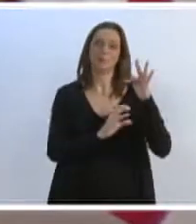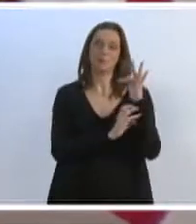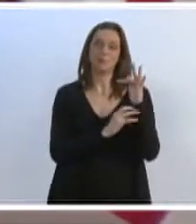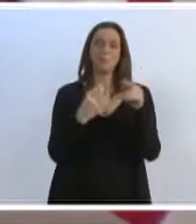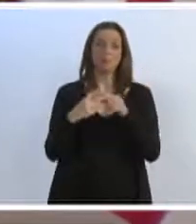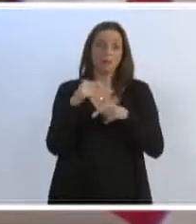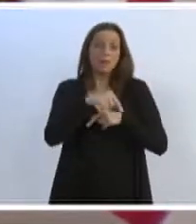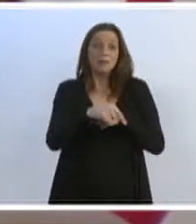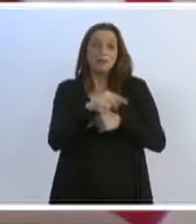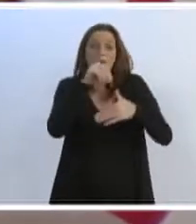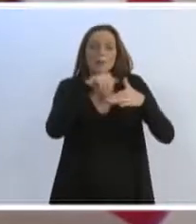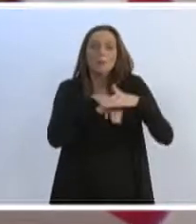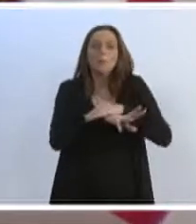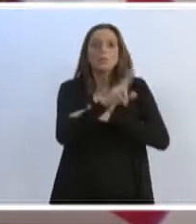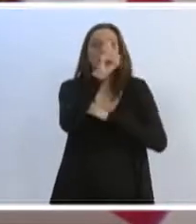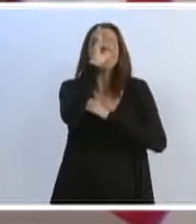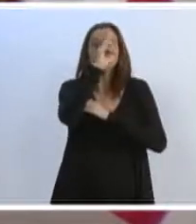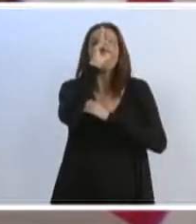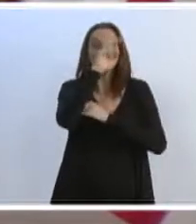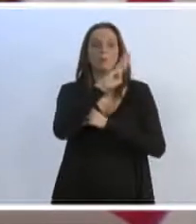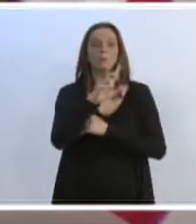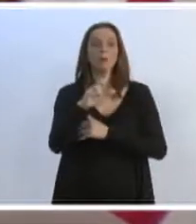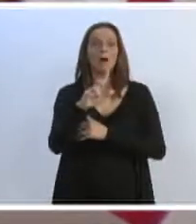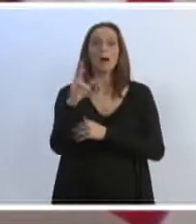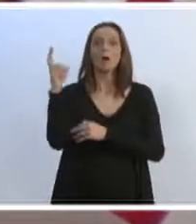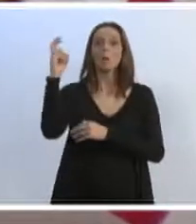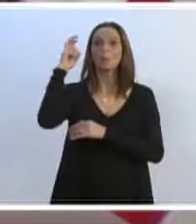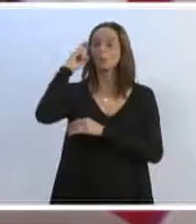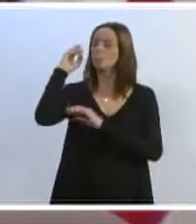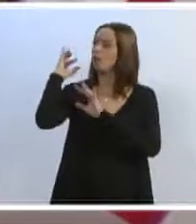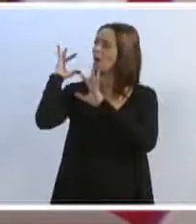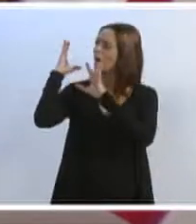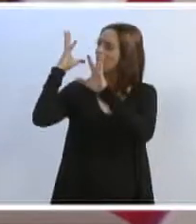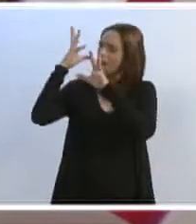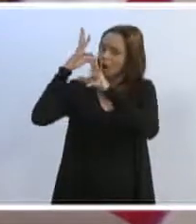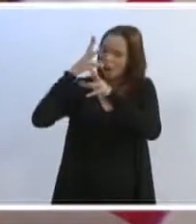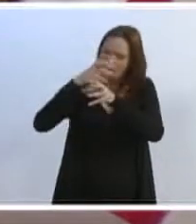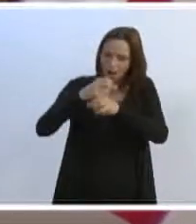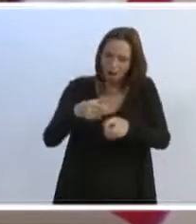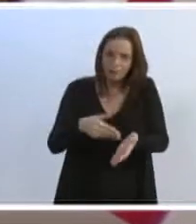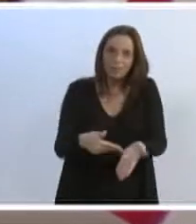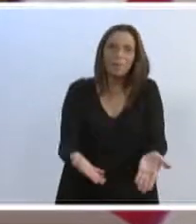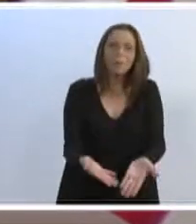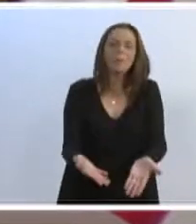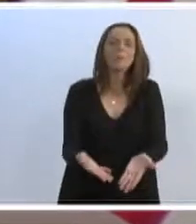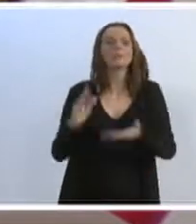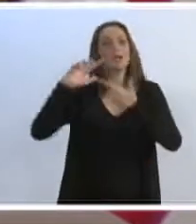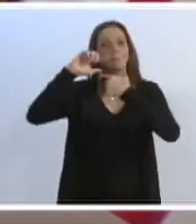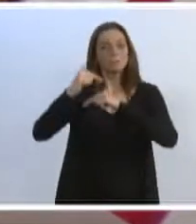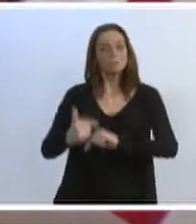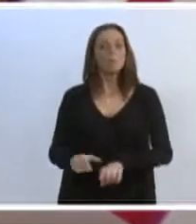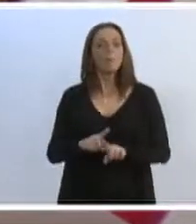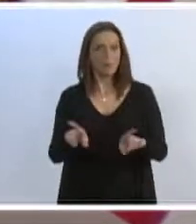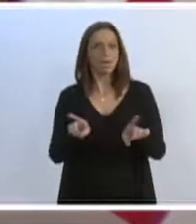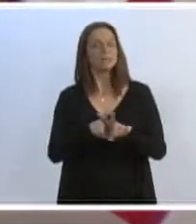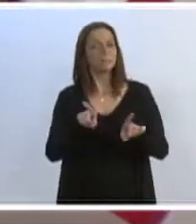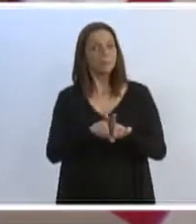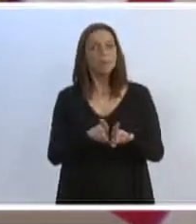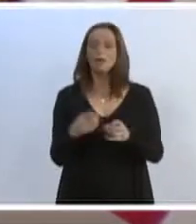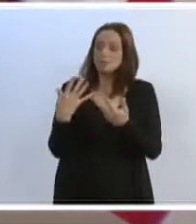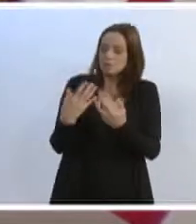na cidade de Blumenau, de presidir, Braulio, a Fundação Cultural de Blumenau. Assim como a Marlene, assim como o seu